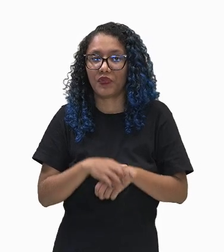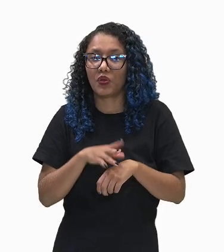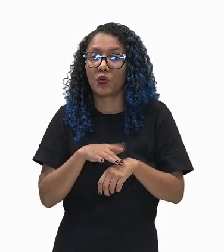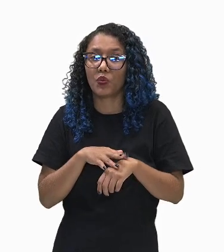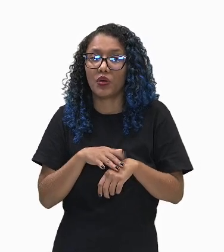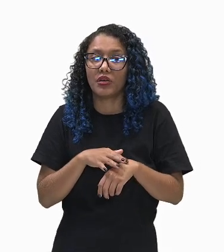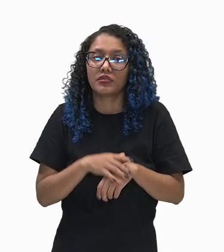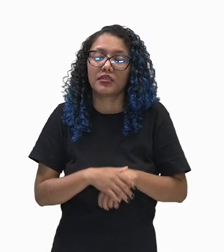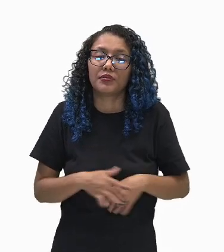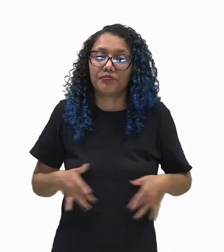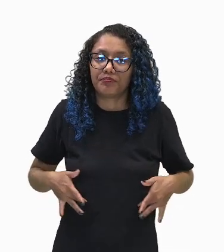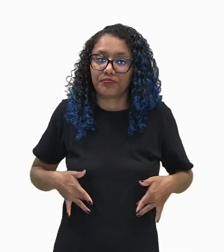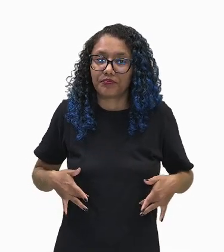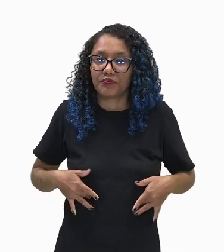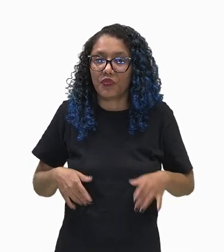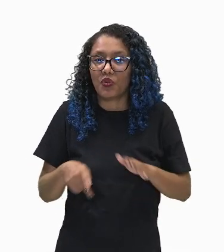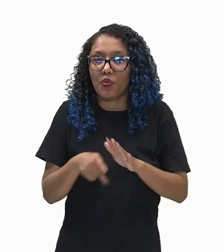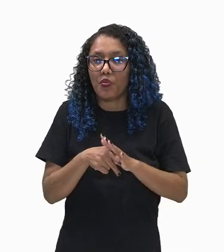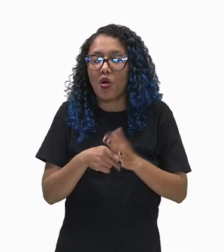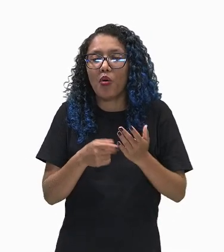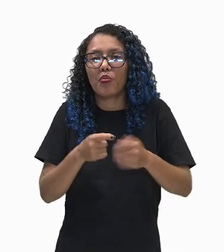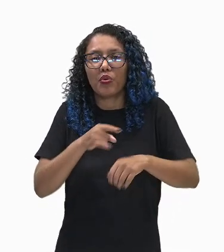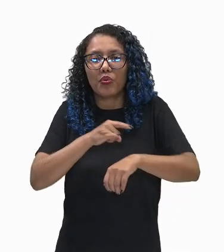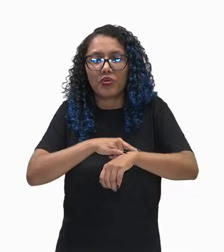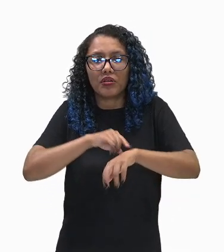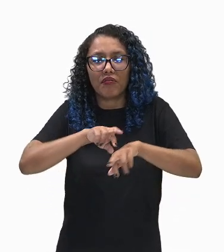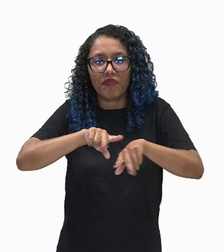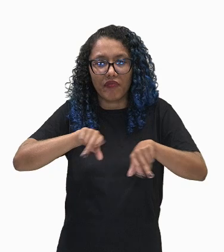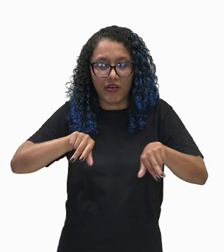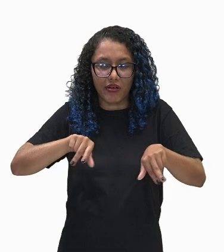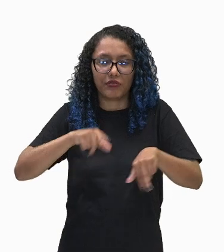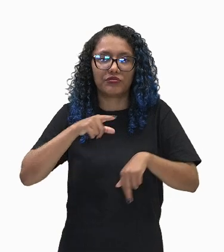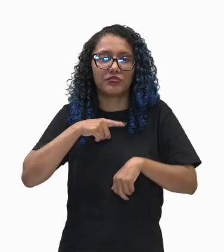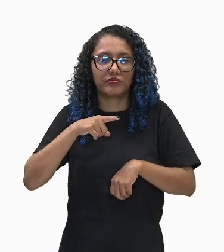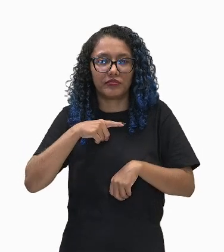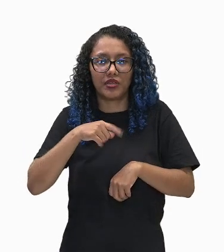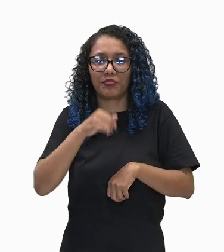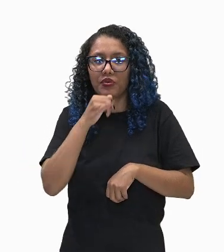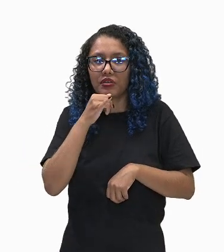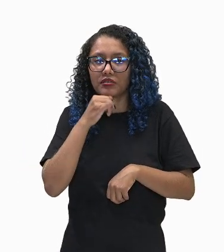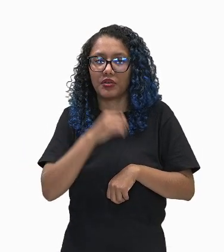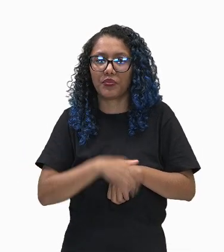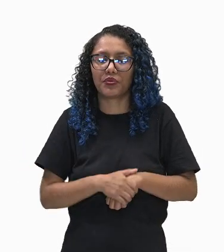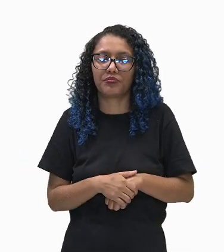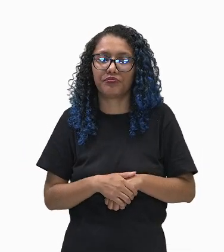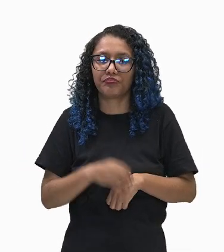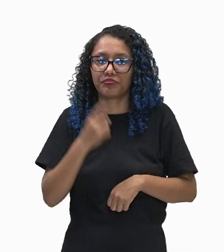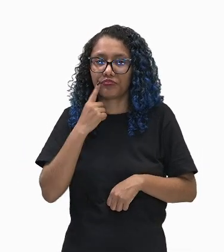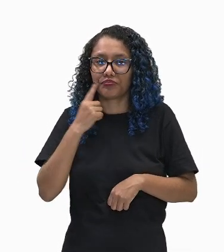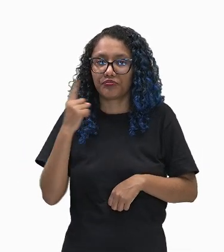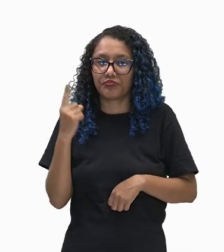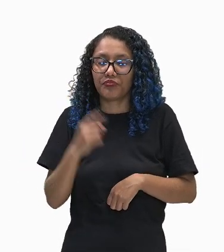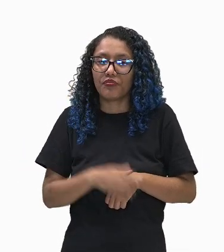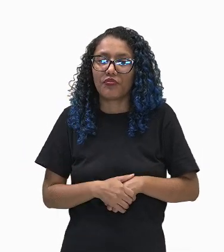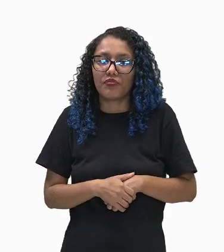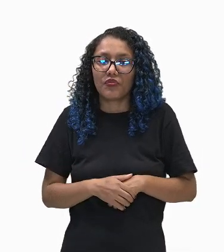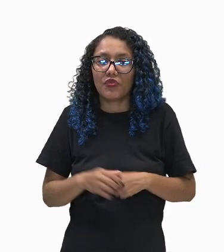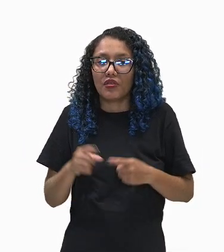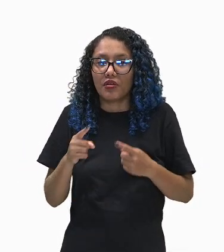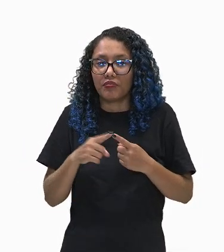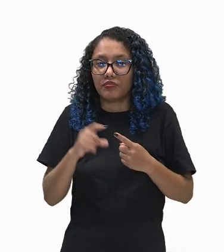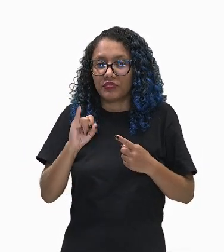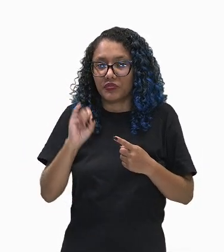trato urinário e cálculos urinários. Uma delas que eu apresento para vocês é a insuficiência